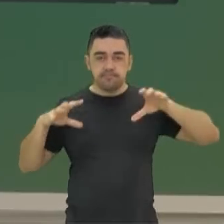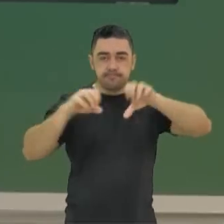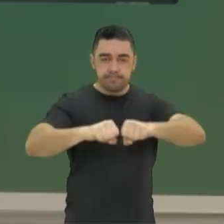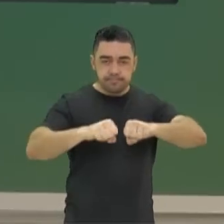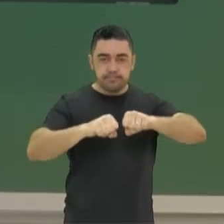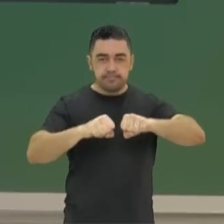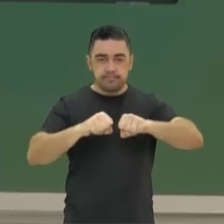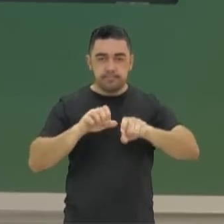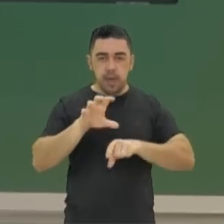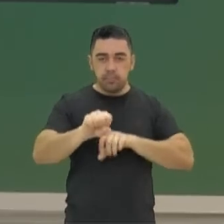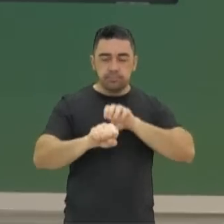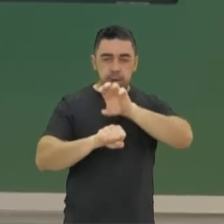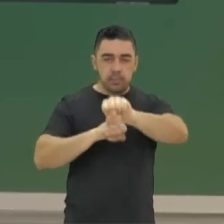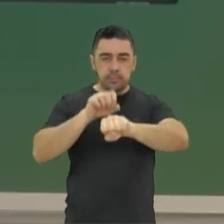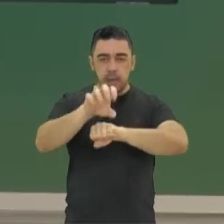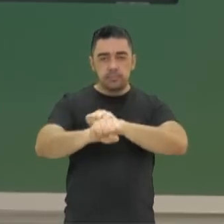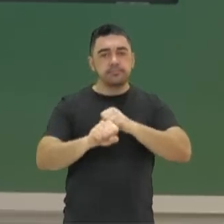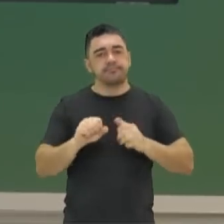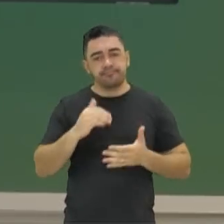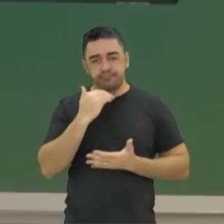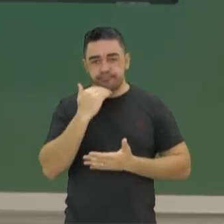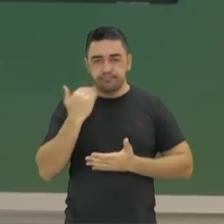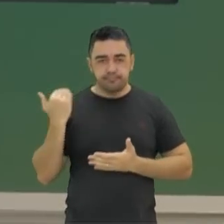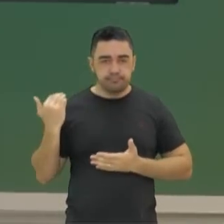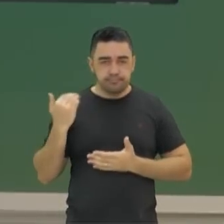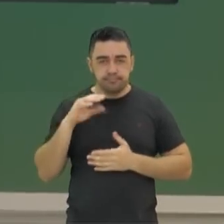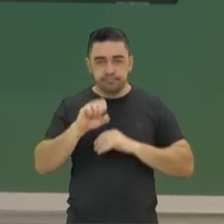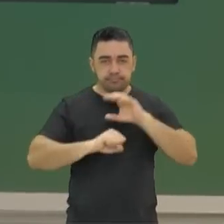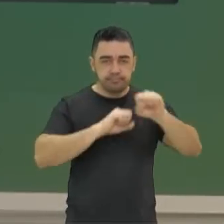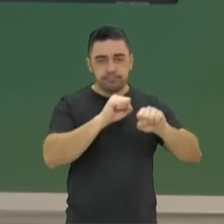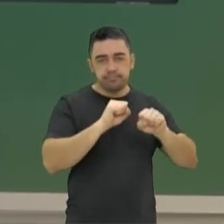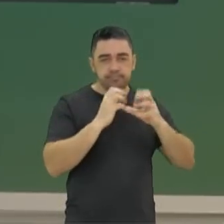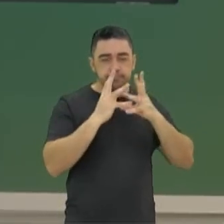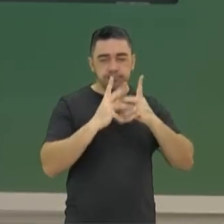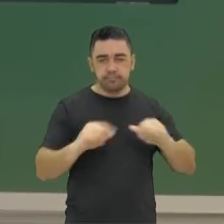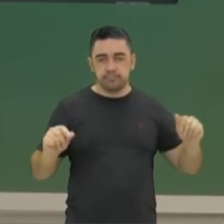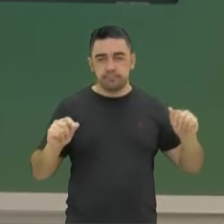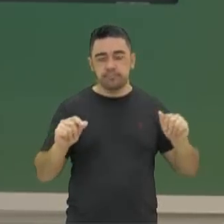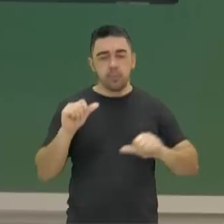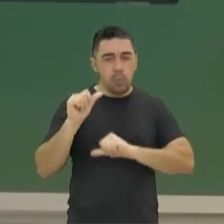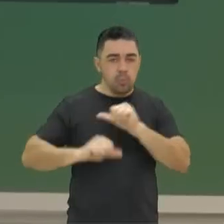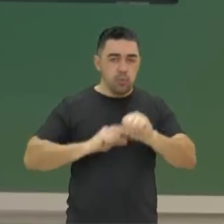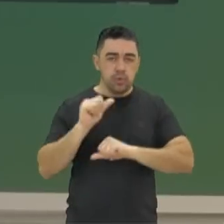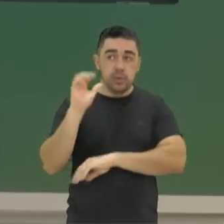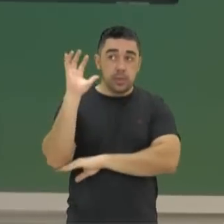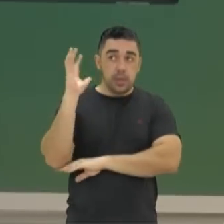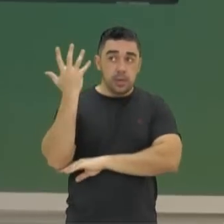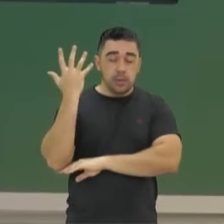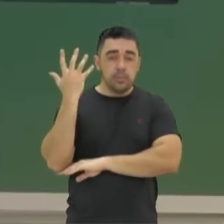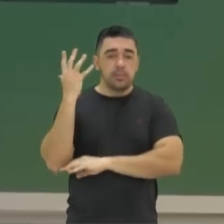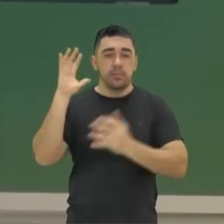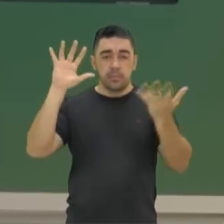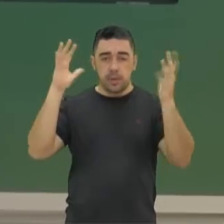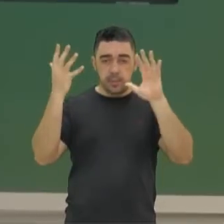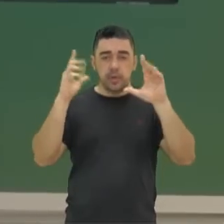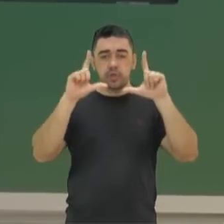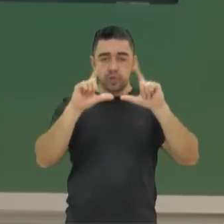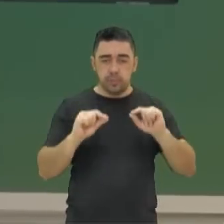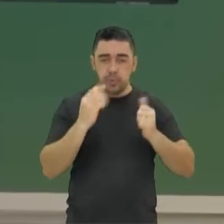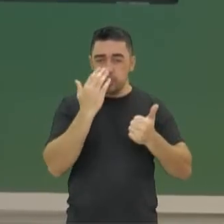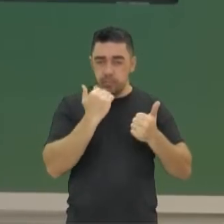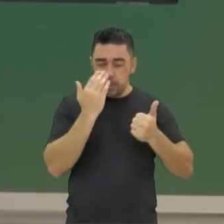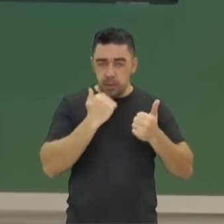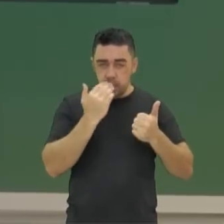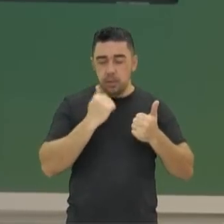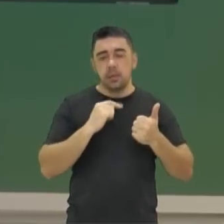fácil e foram extintos. Então, eles foram extintos por causa de mudanças climáticas que diminuíram a quantidade de alimento. Como